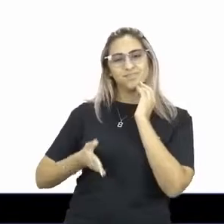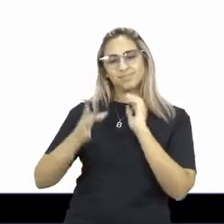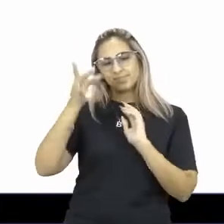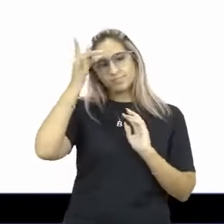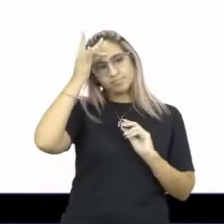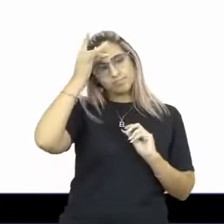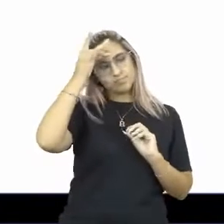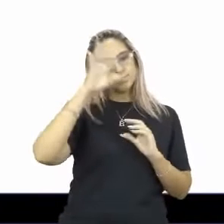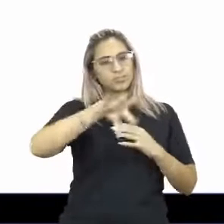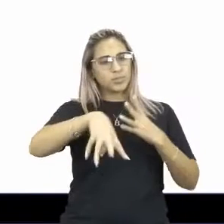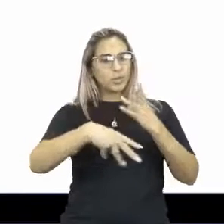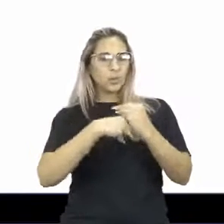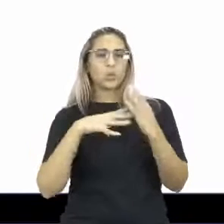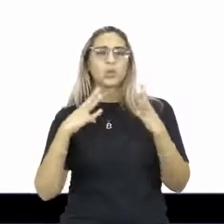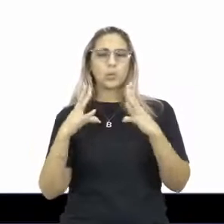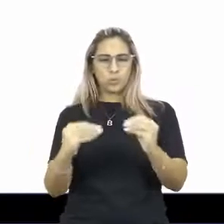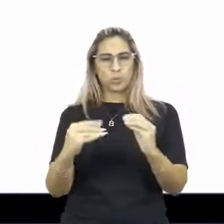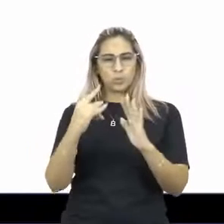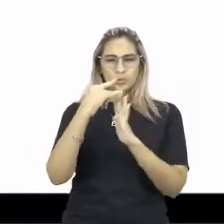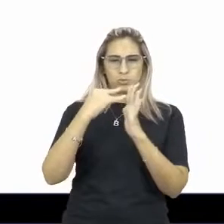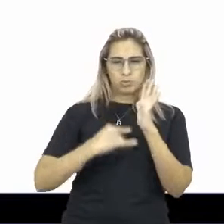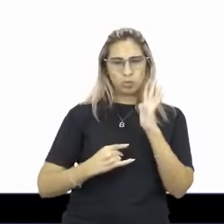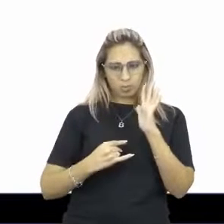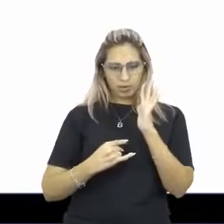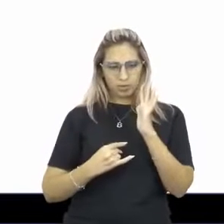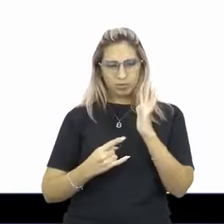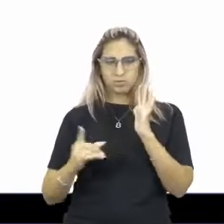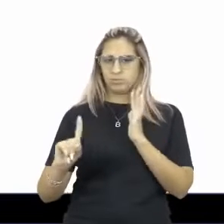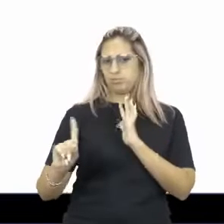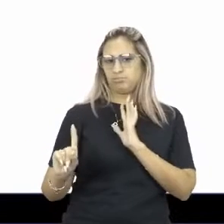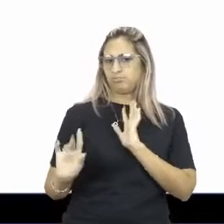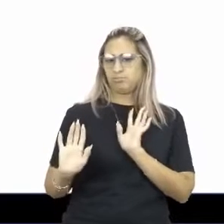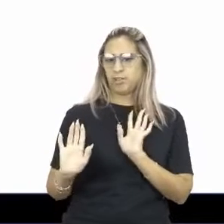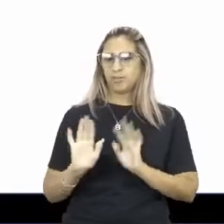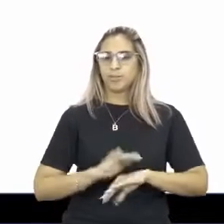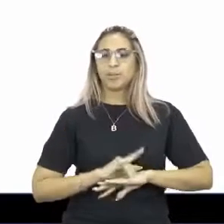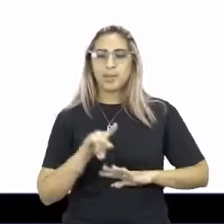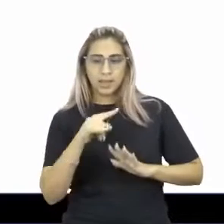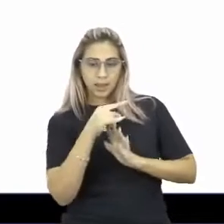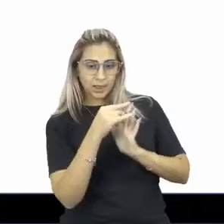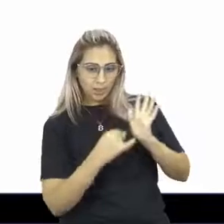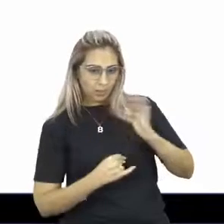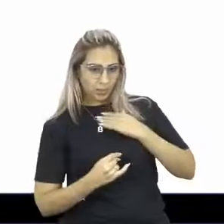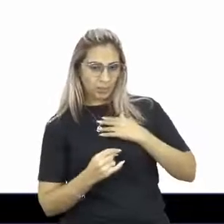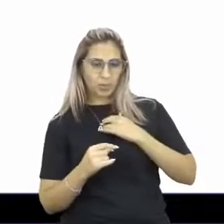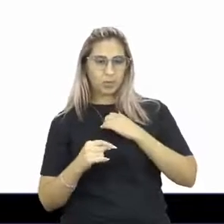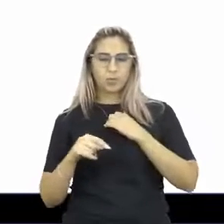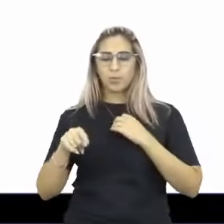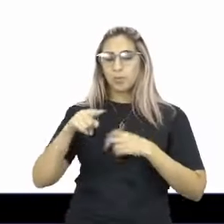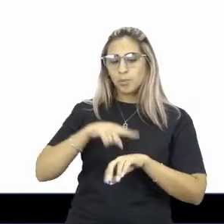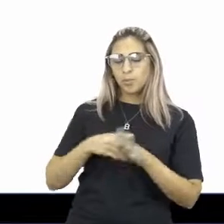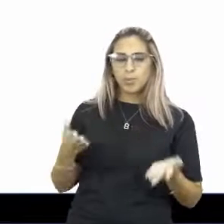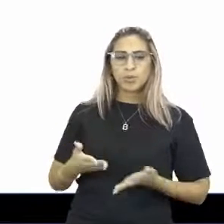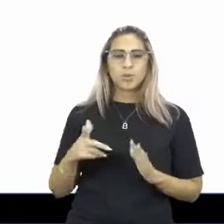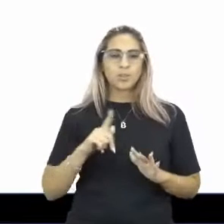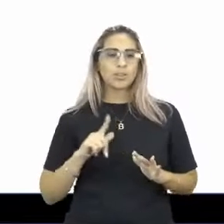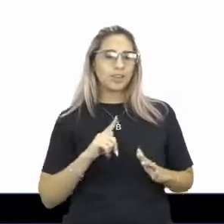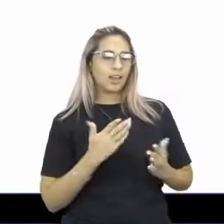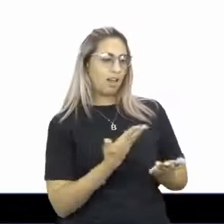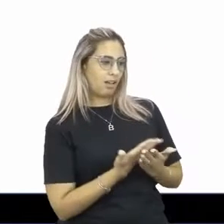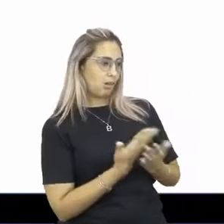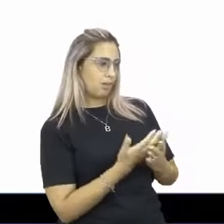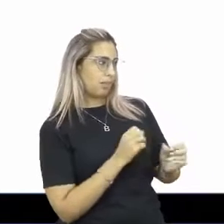que incluir todos esses documentos ali na minha inscrição? Não. Esses documentos, no momento que você tiver a aula